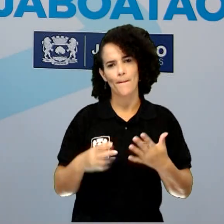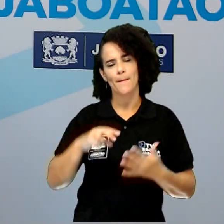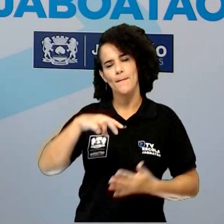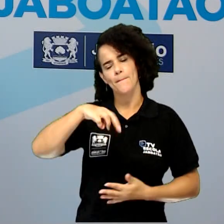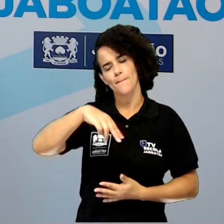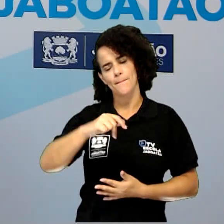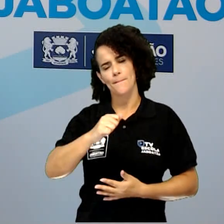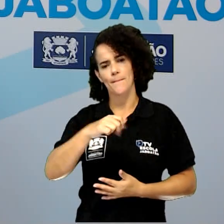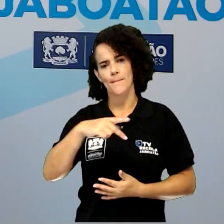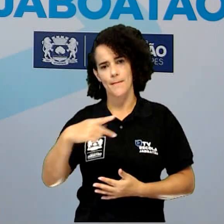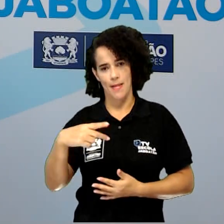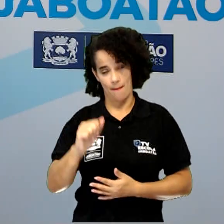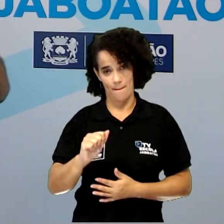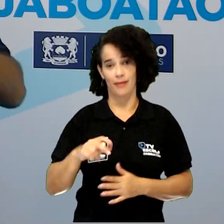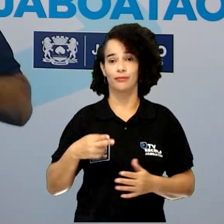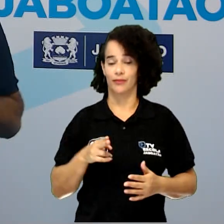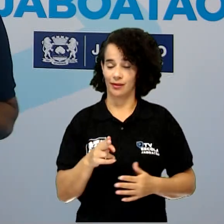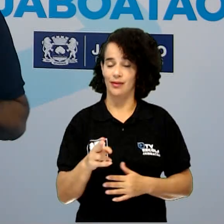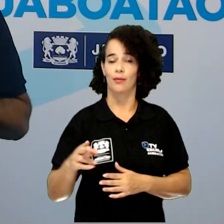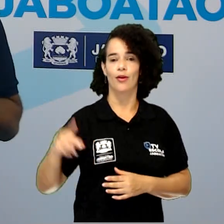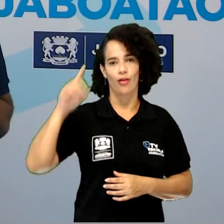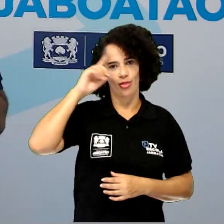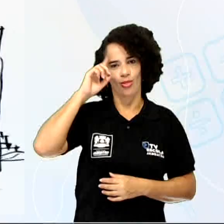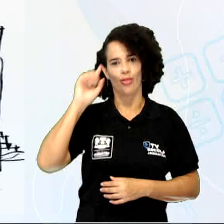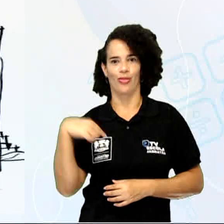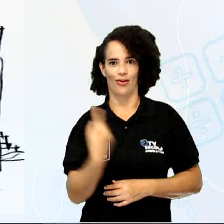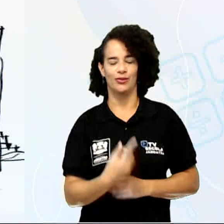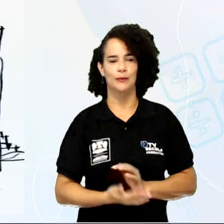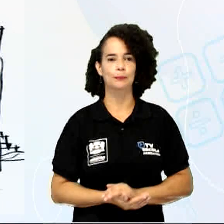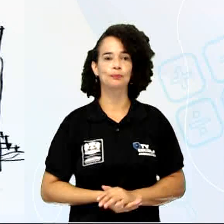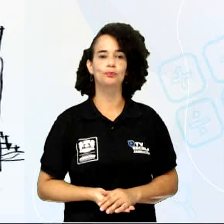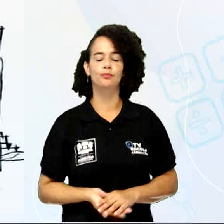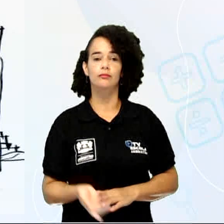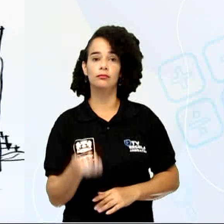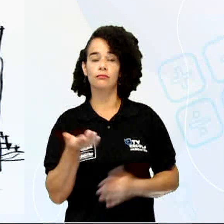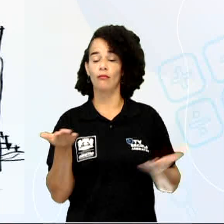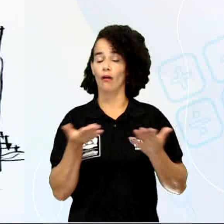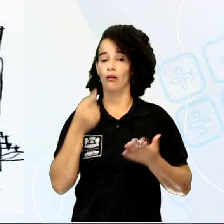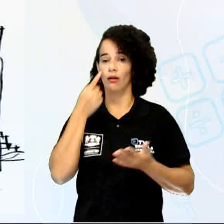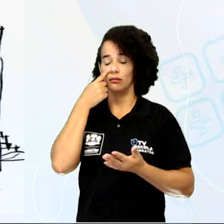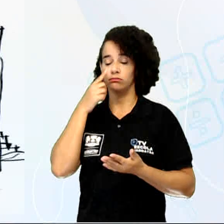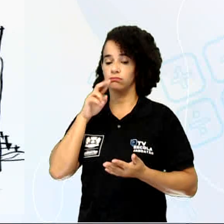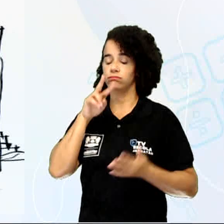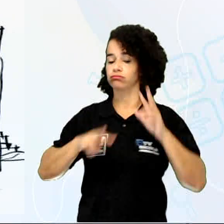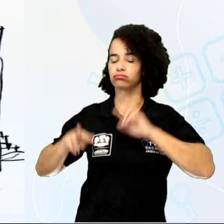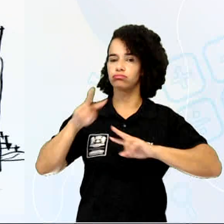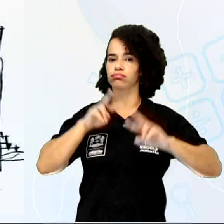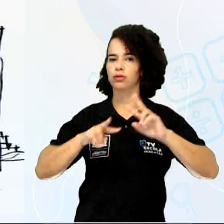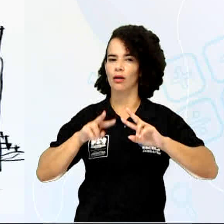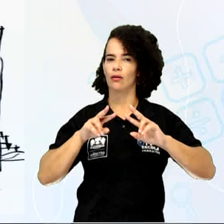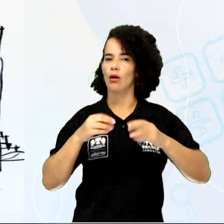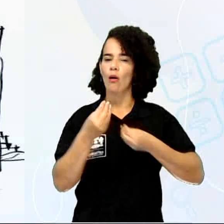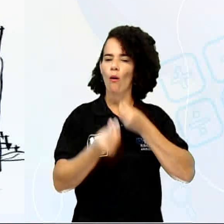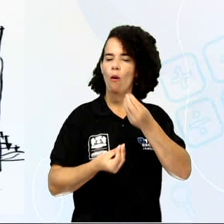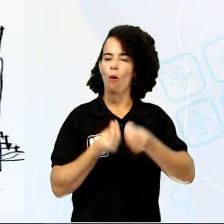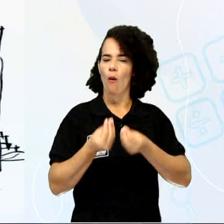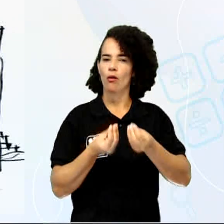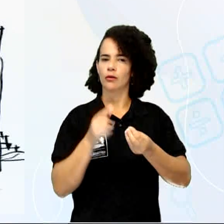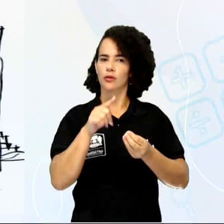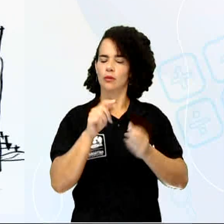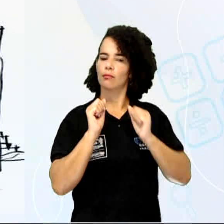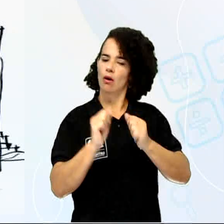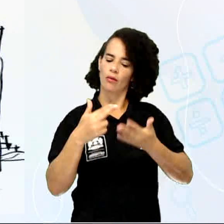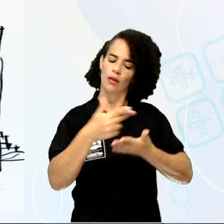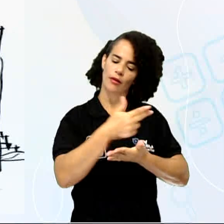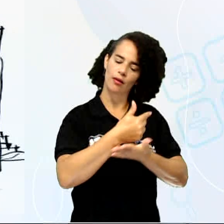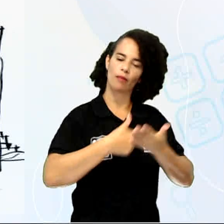nosso dia a dia. Então, como você vê aí na tela, tá? Observe que, do mesmo modo que você pode desenhar em